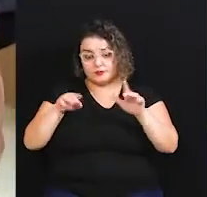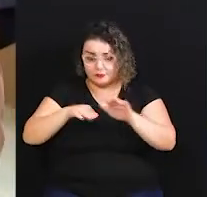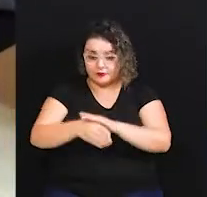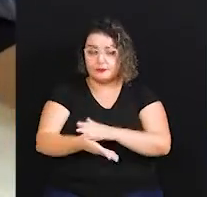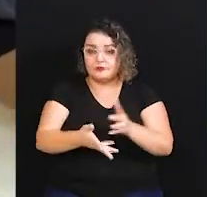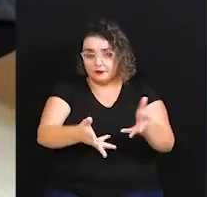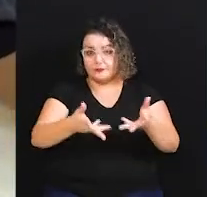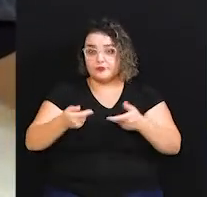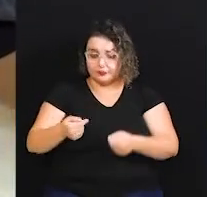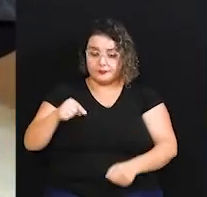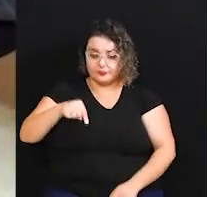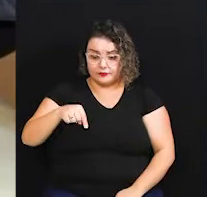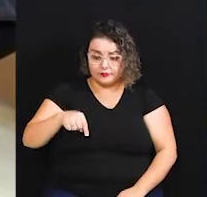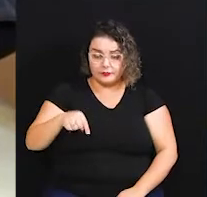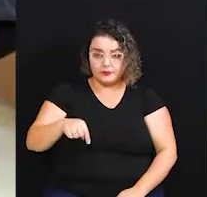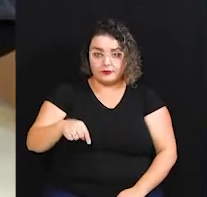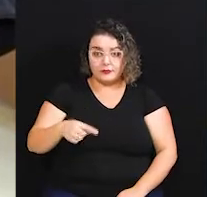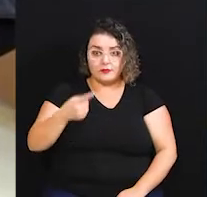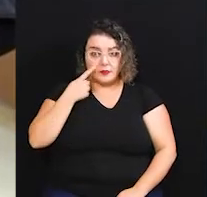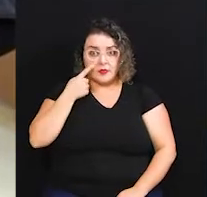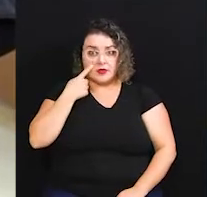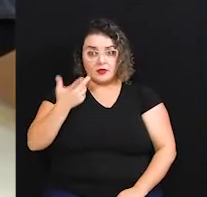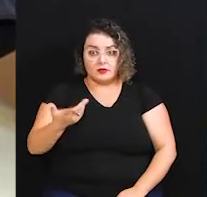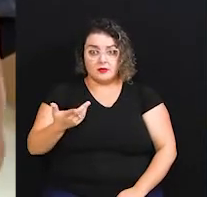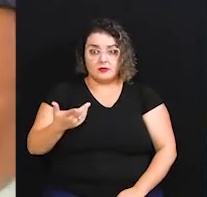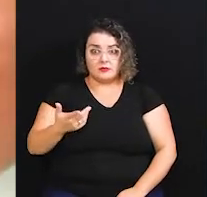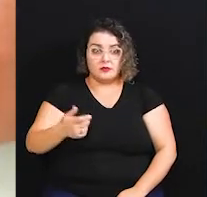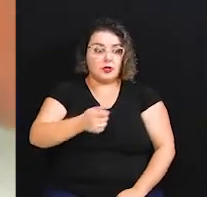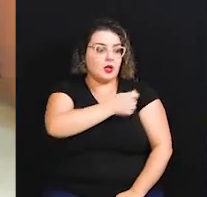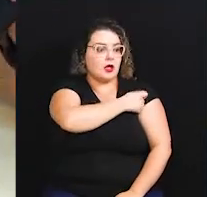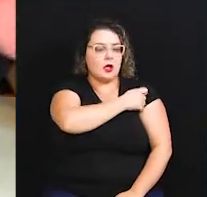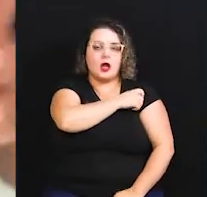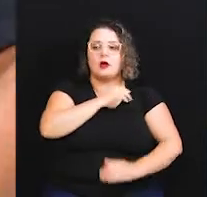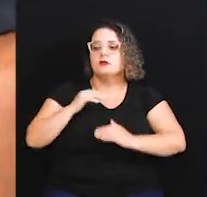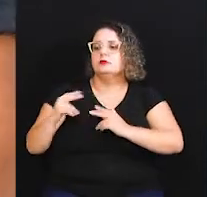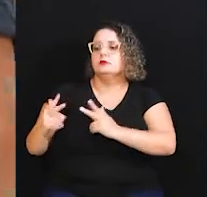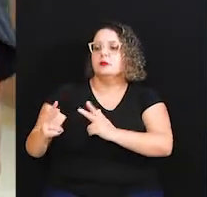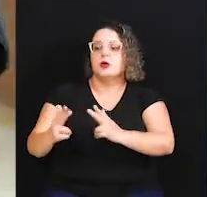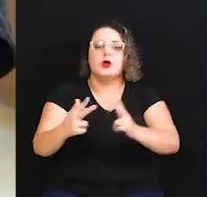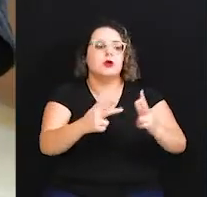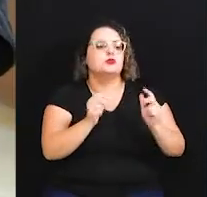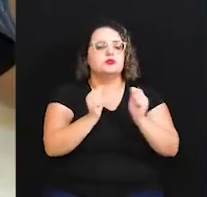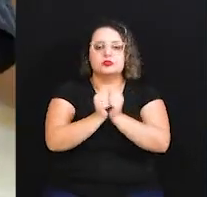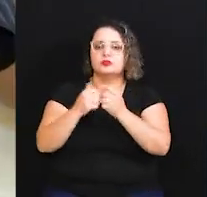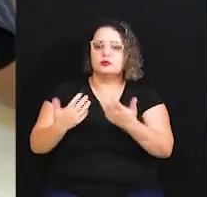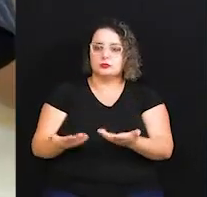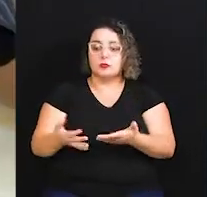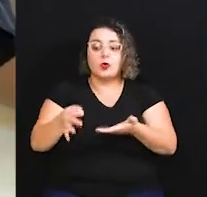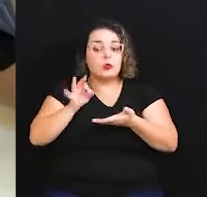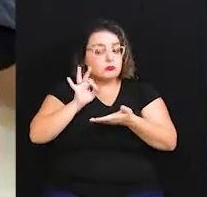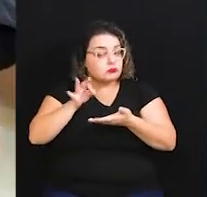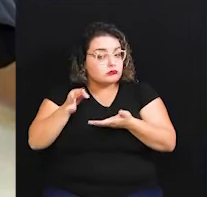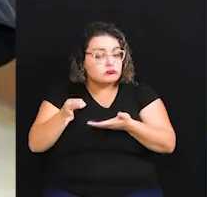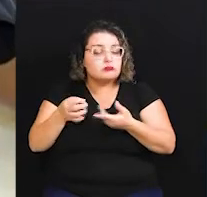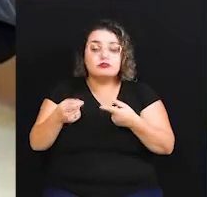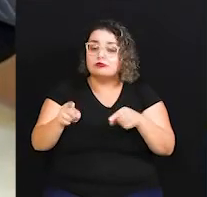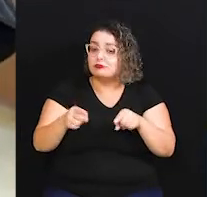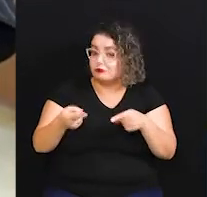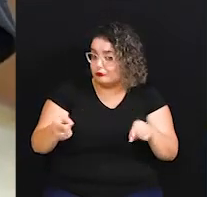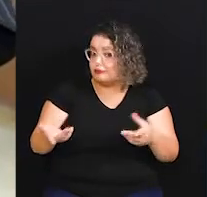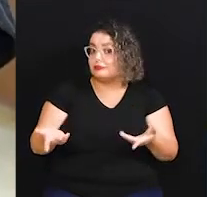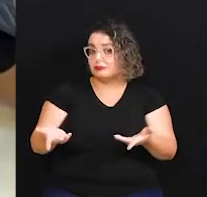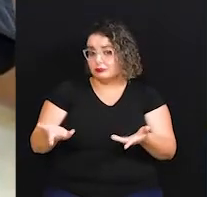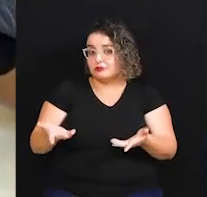manhã, eu costumo convidar muitas pessoas para virem aqui, porque tem muitas aulas acontecendo ao mesmo tempo e a gente pode tomar um